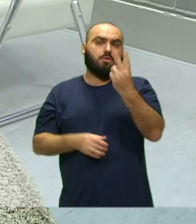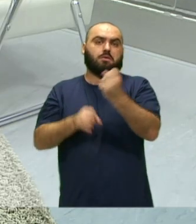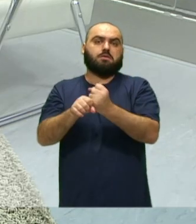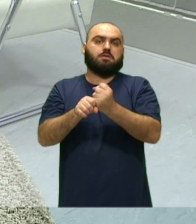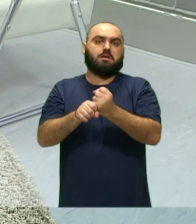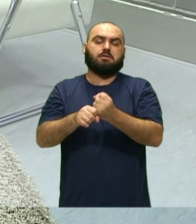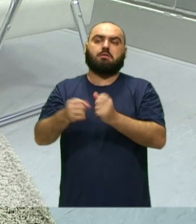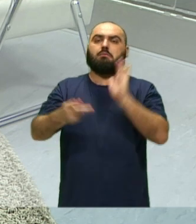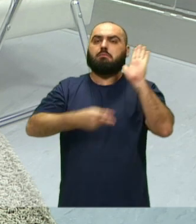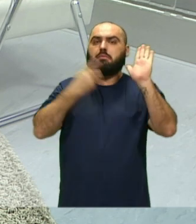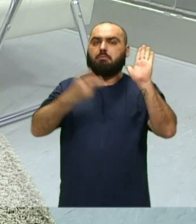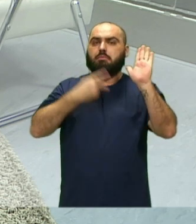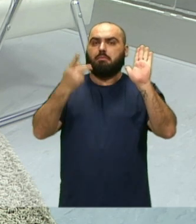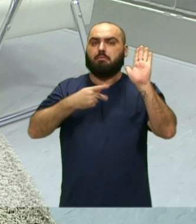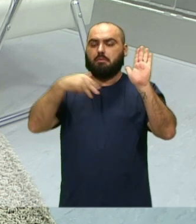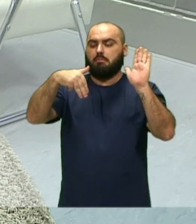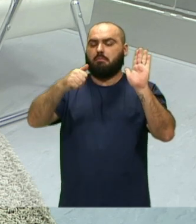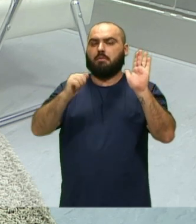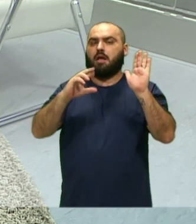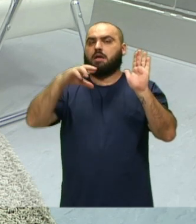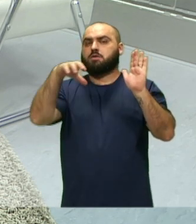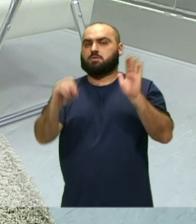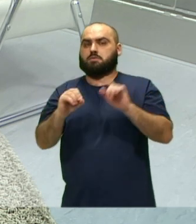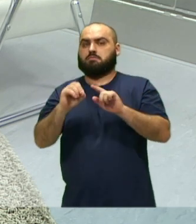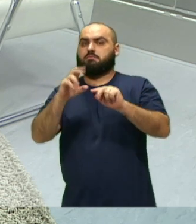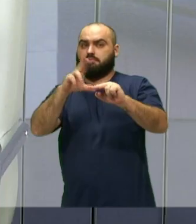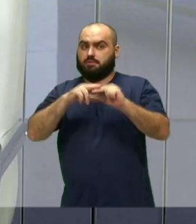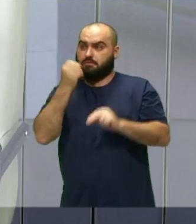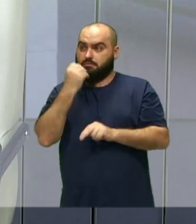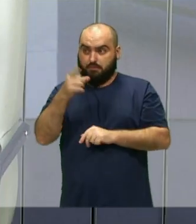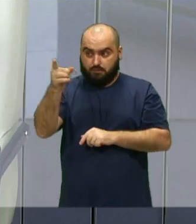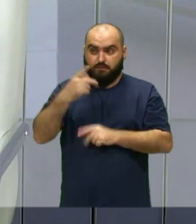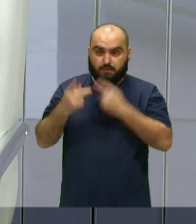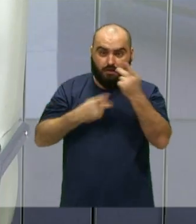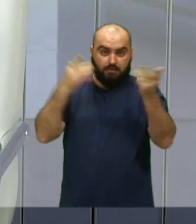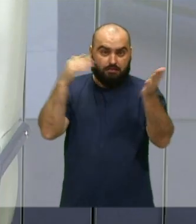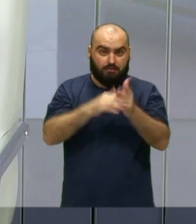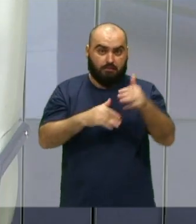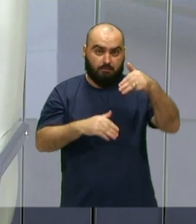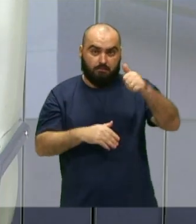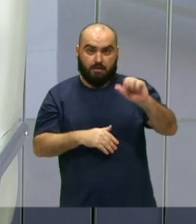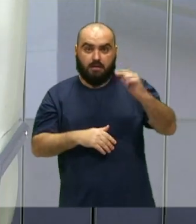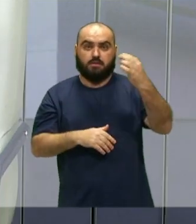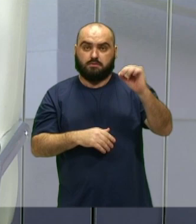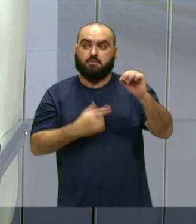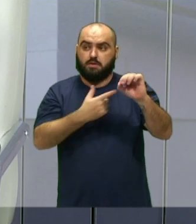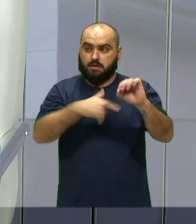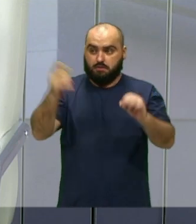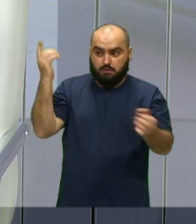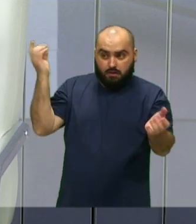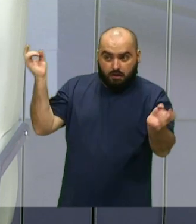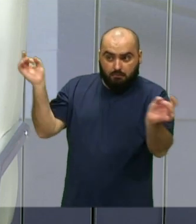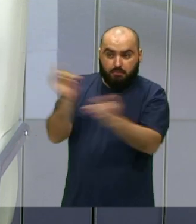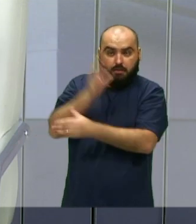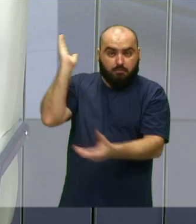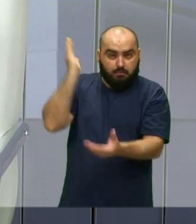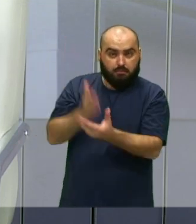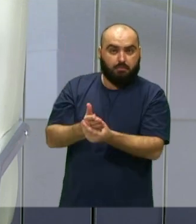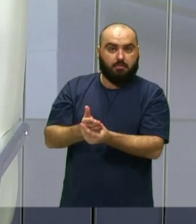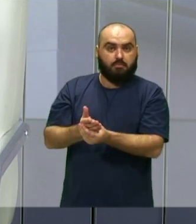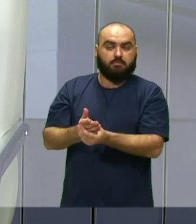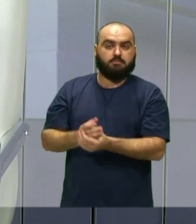me prometeram, inclusive para março, por isso que eu disse que foi bom ter falado, que até março eles iam terminar o processo administrativo para dar